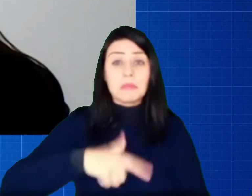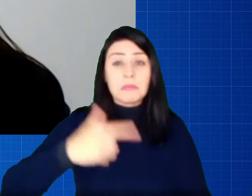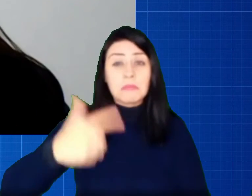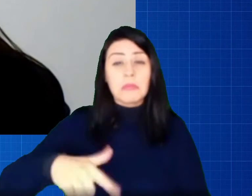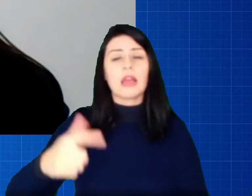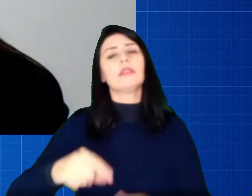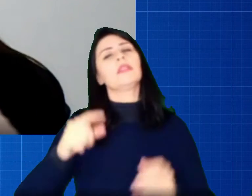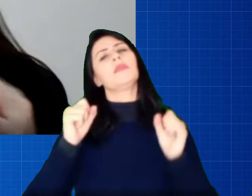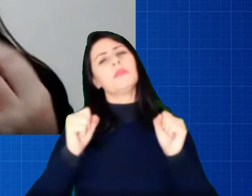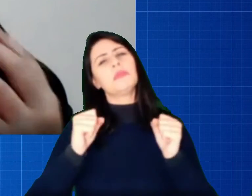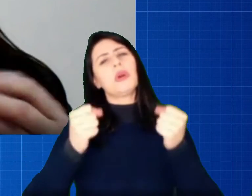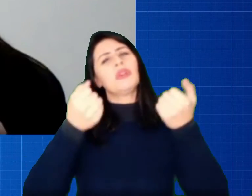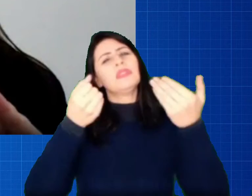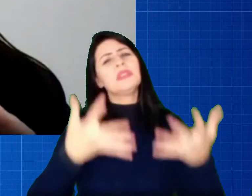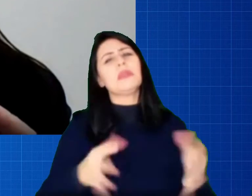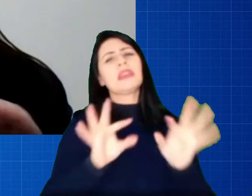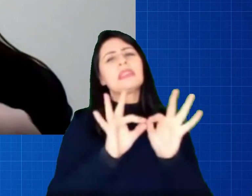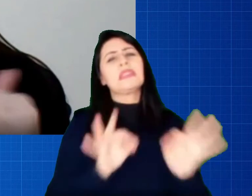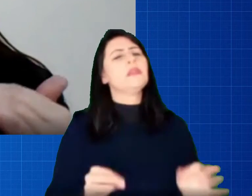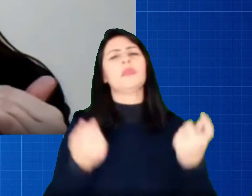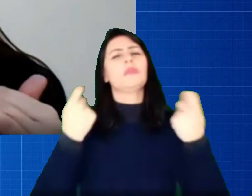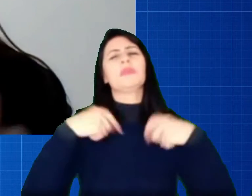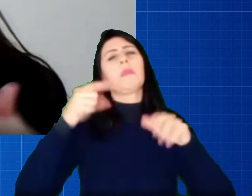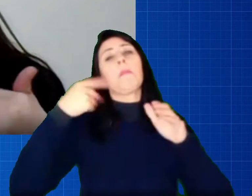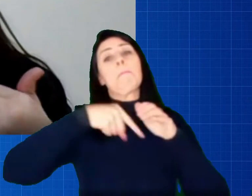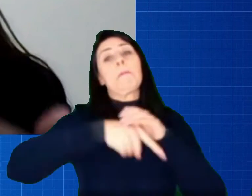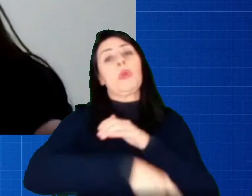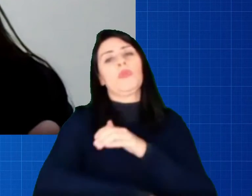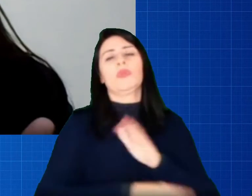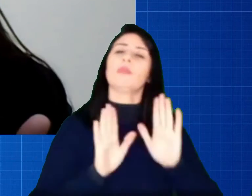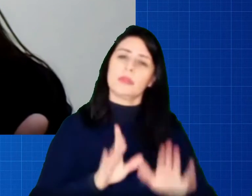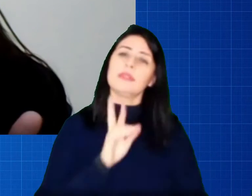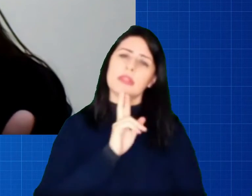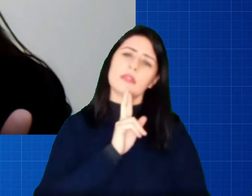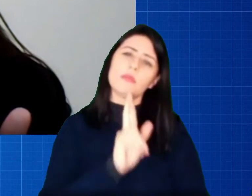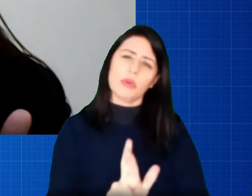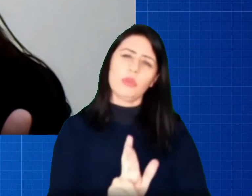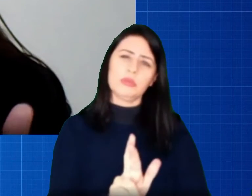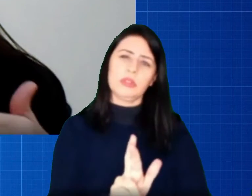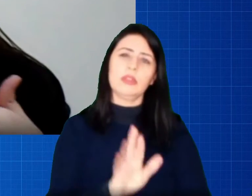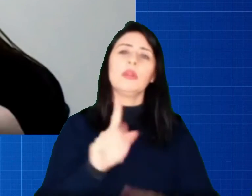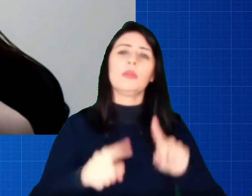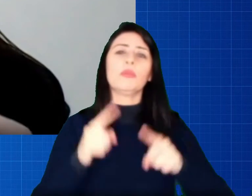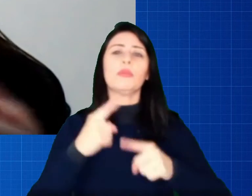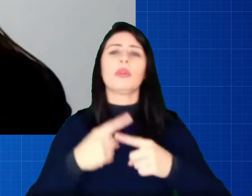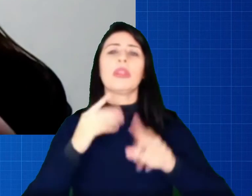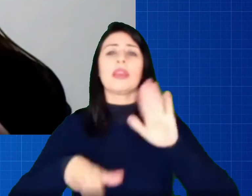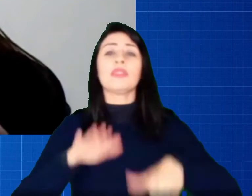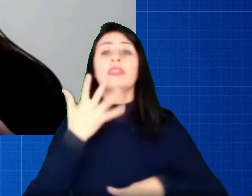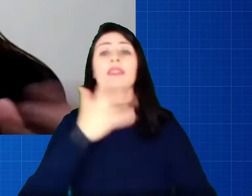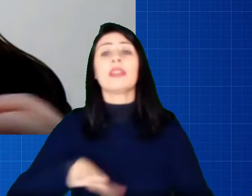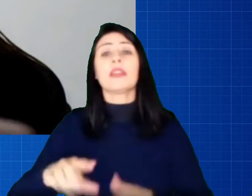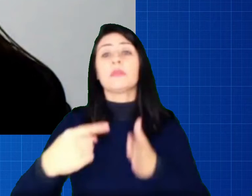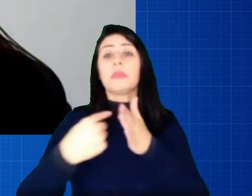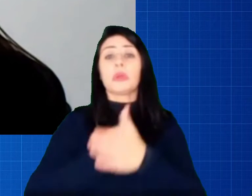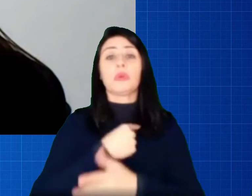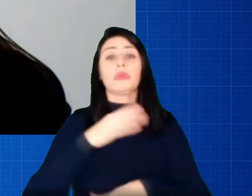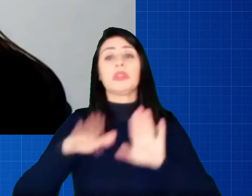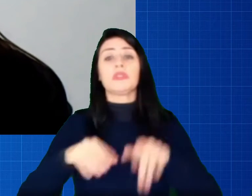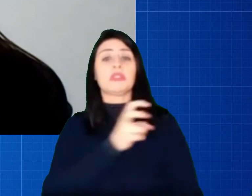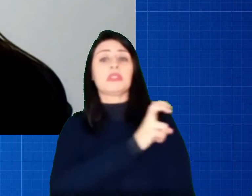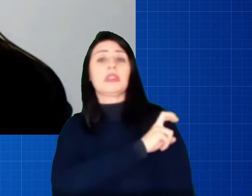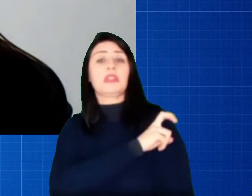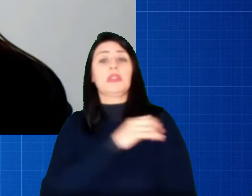diferente da convencional. Tipo, pronto. Se ela perguntar mais coisa, aí você pode até começar um assunto mais simples, mas não precisa extravasar. Mas